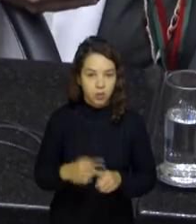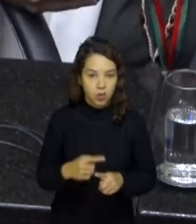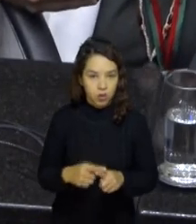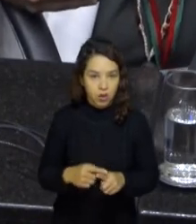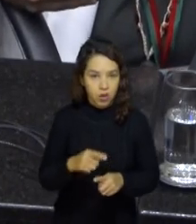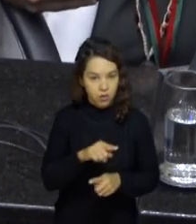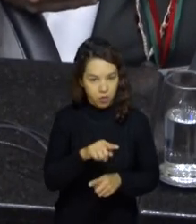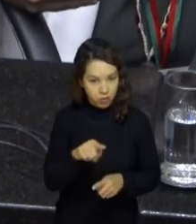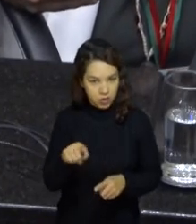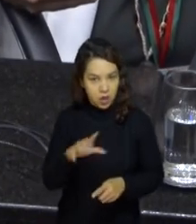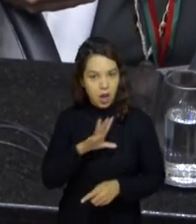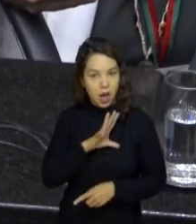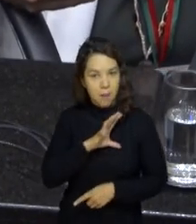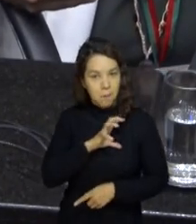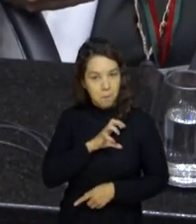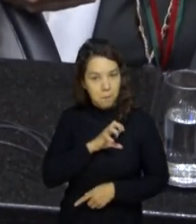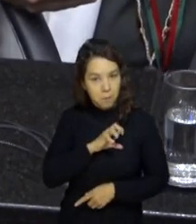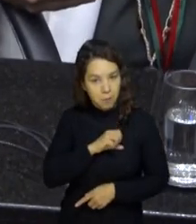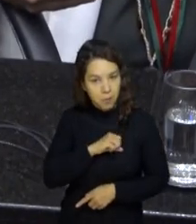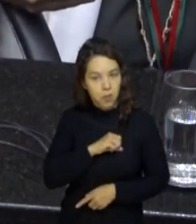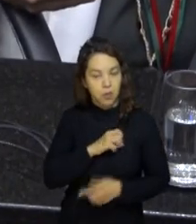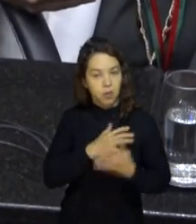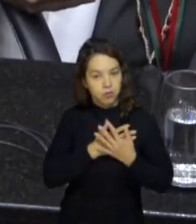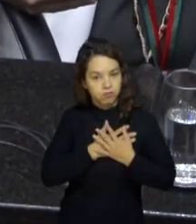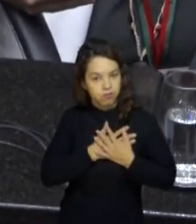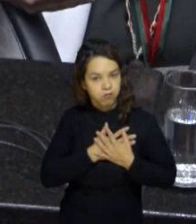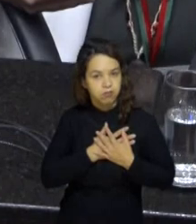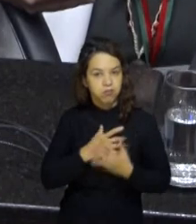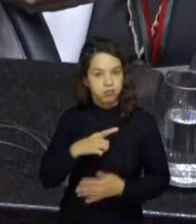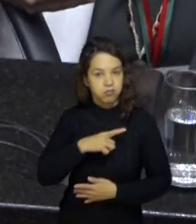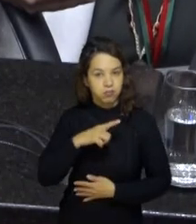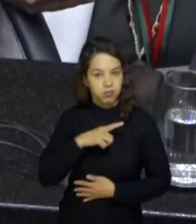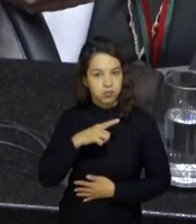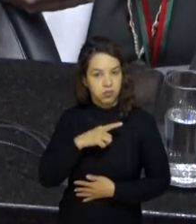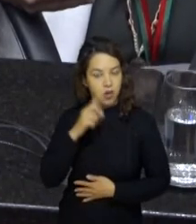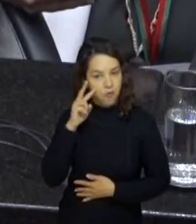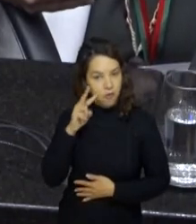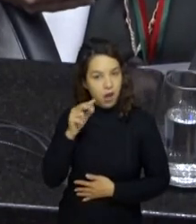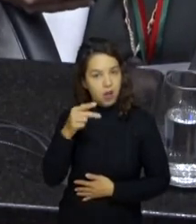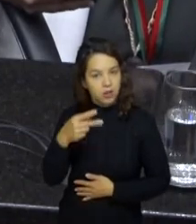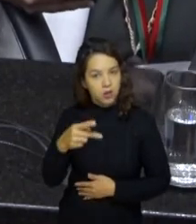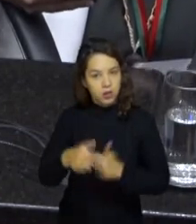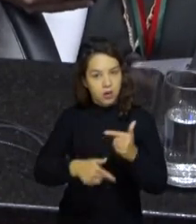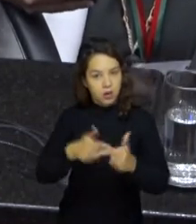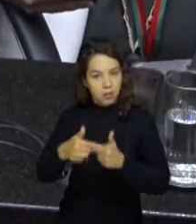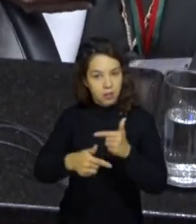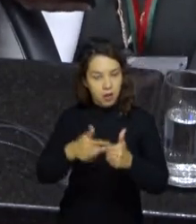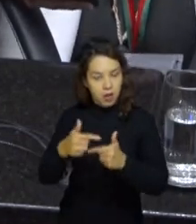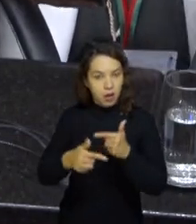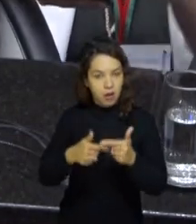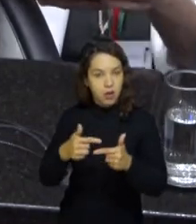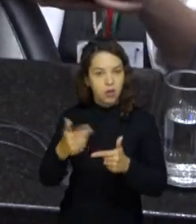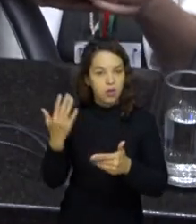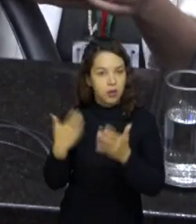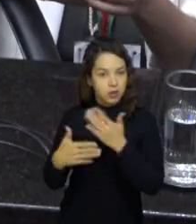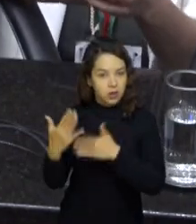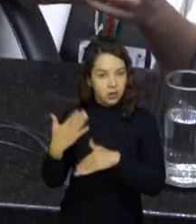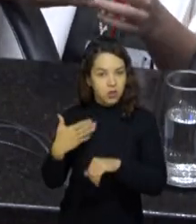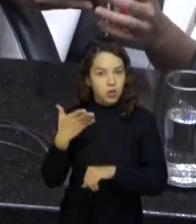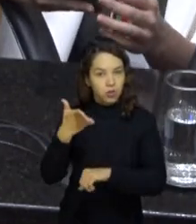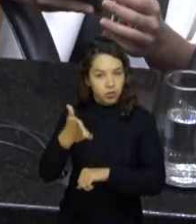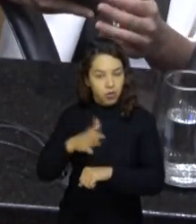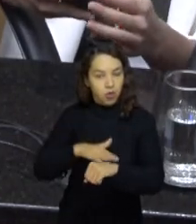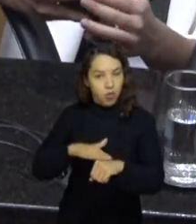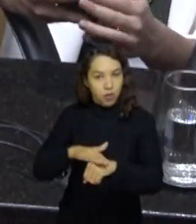com amor. Eu acompanho o teu trabalho, todas as oportunidades que eu pude ir lá conversar com você,